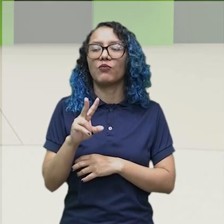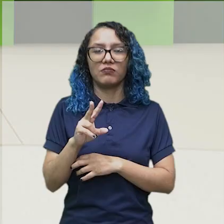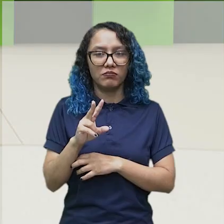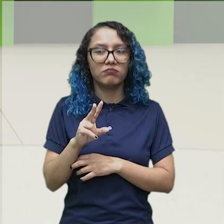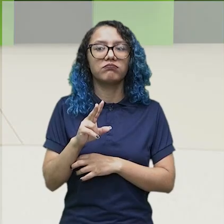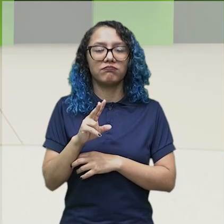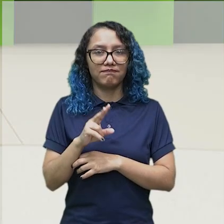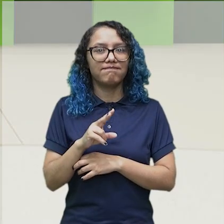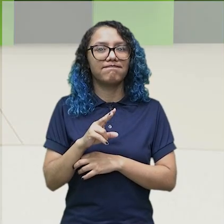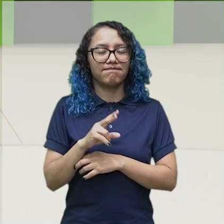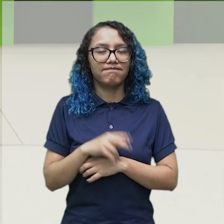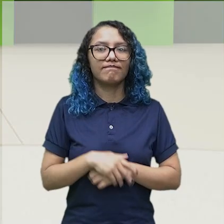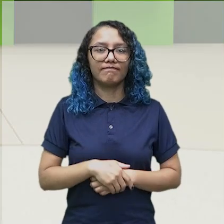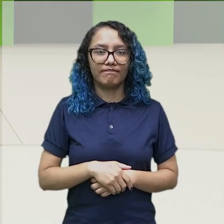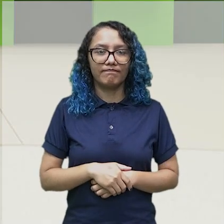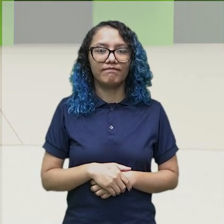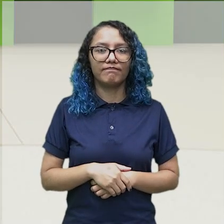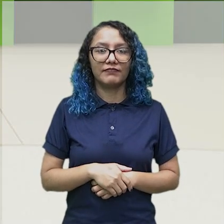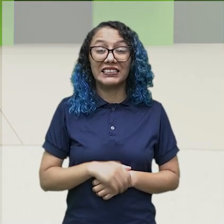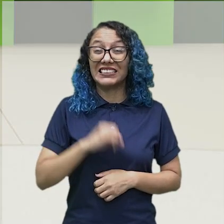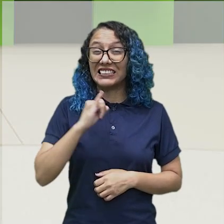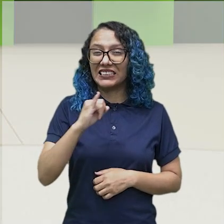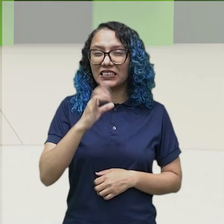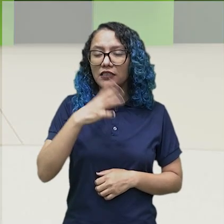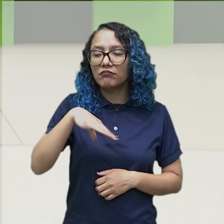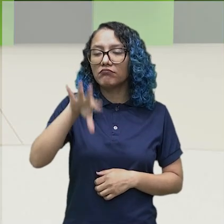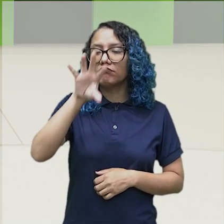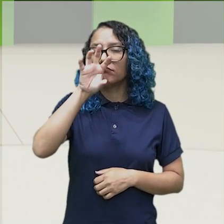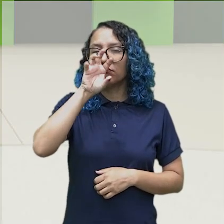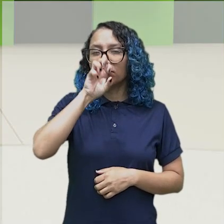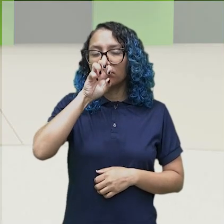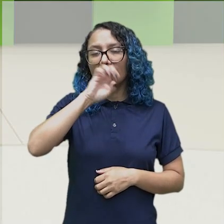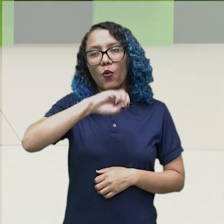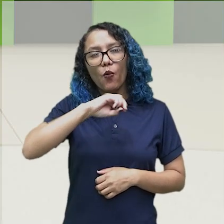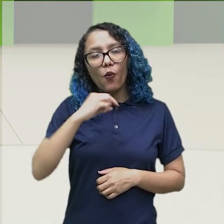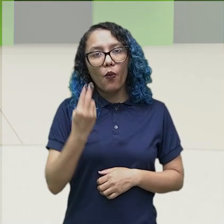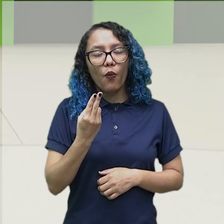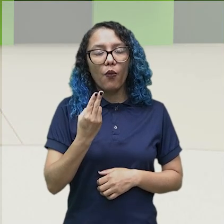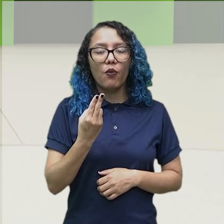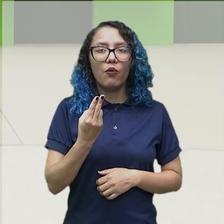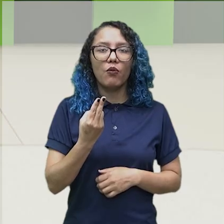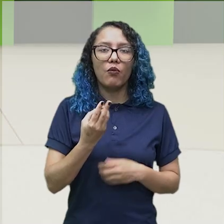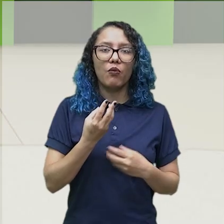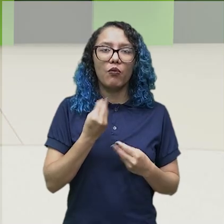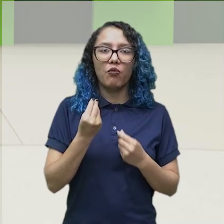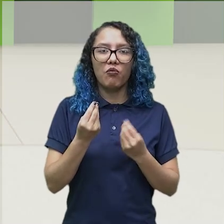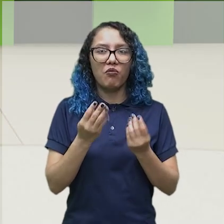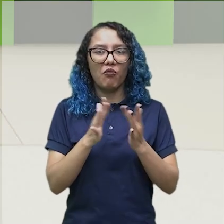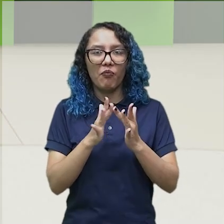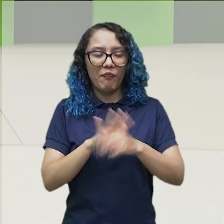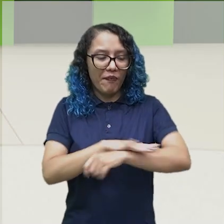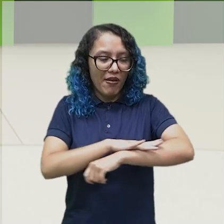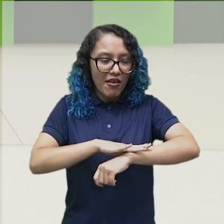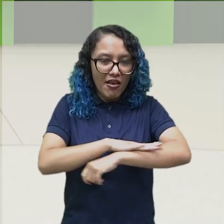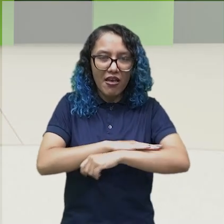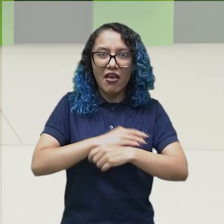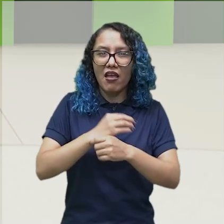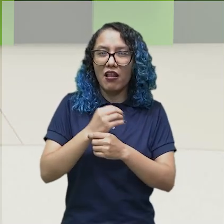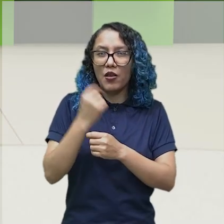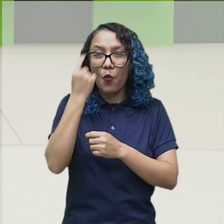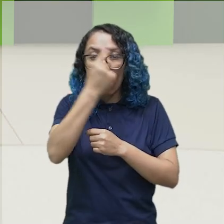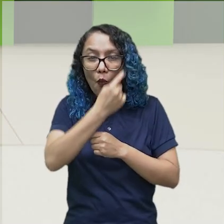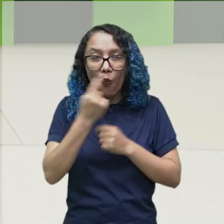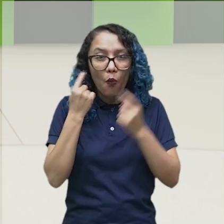por exemplo, né, que se inalado ou se, né, em contato com a pele, por exemplo, ou com os